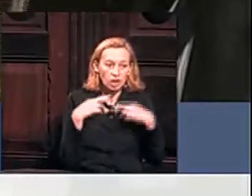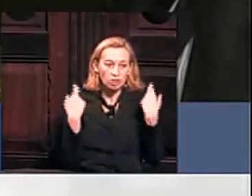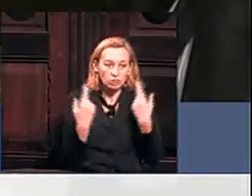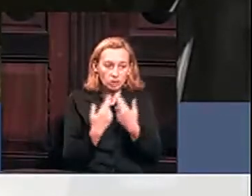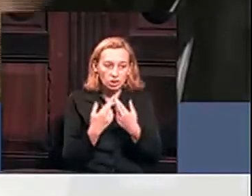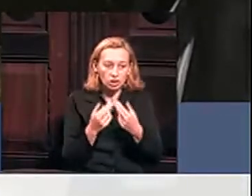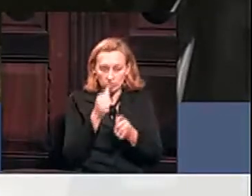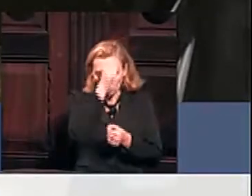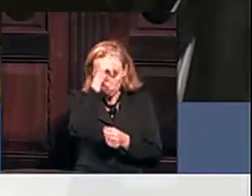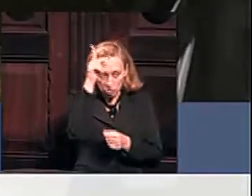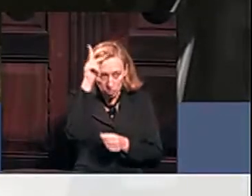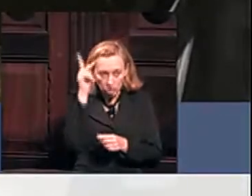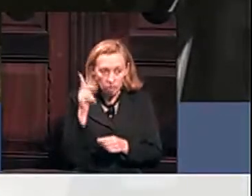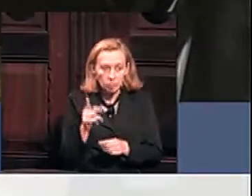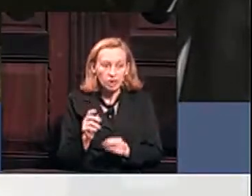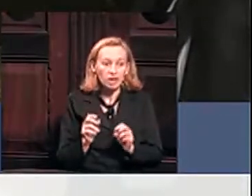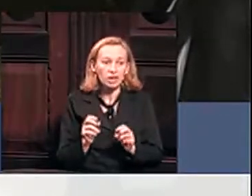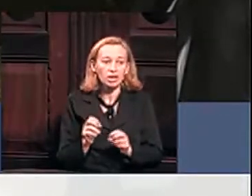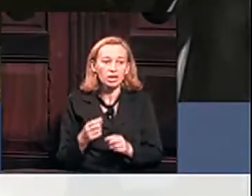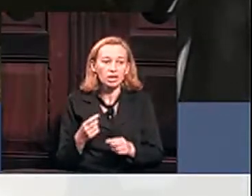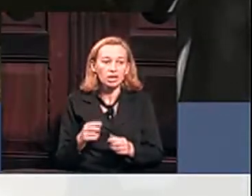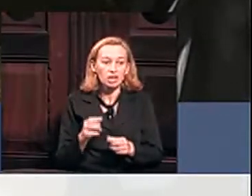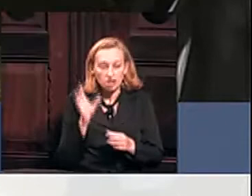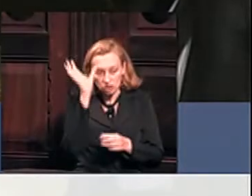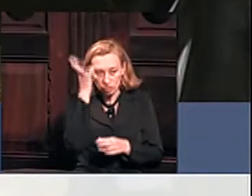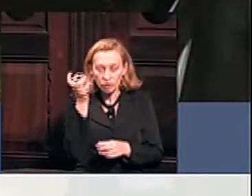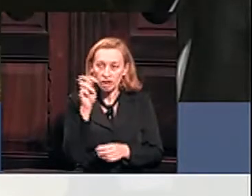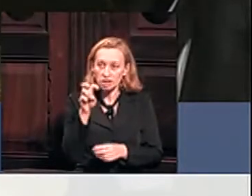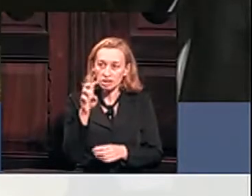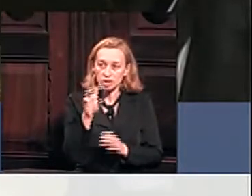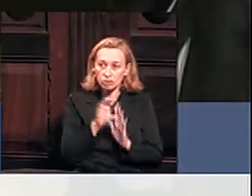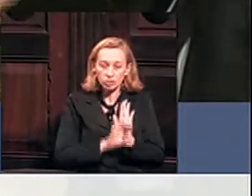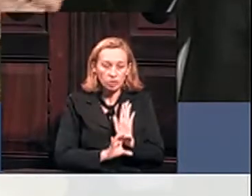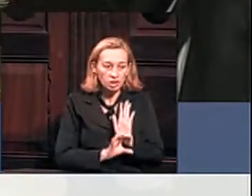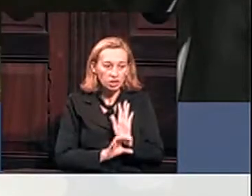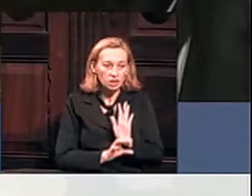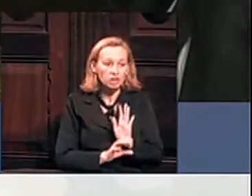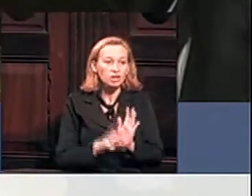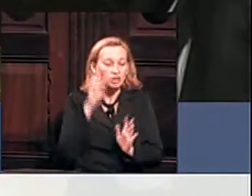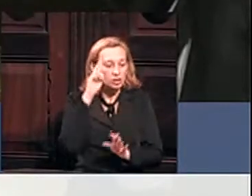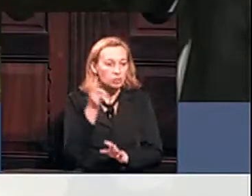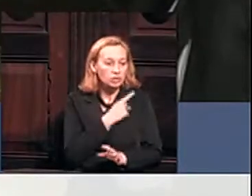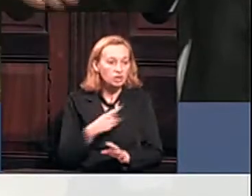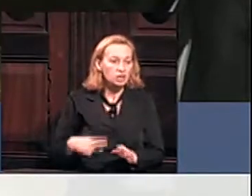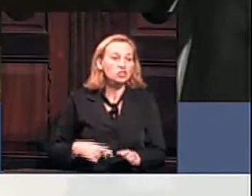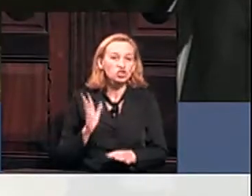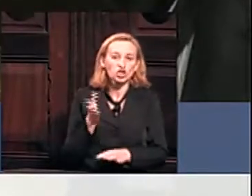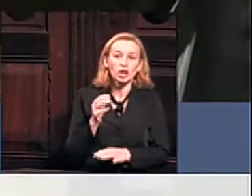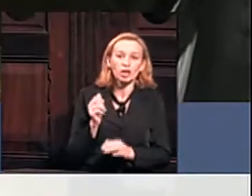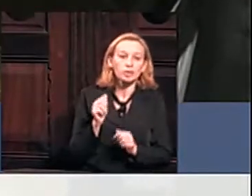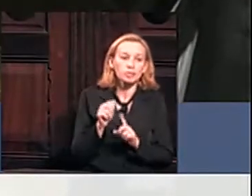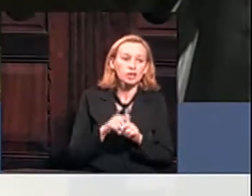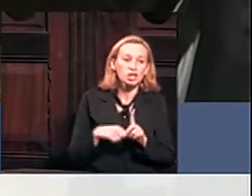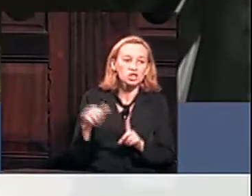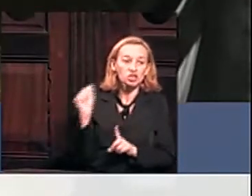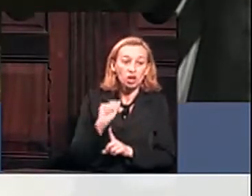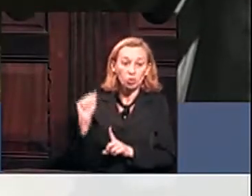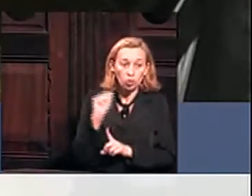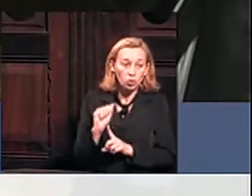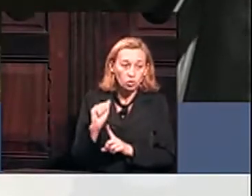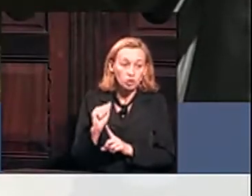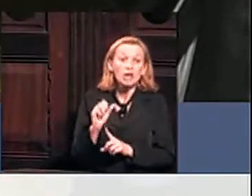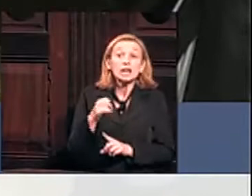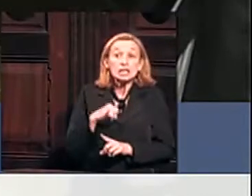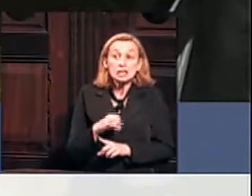pública para tratar das 5 emendas. E, senhor presidente, pedir celeridade nisso e, se possível, já em agosto, conseguir, isso não tiver recesso